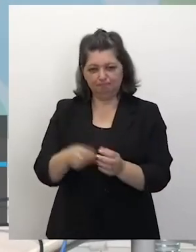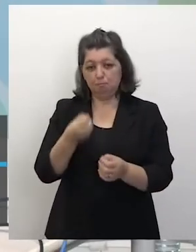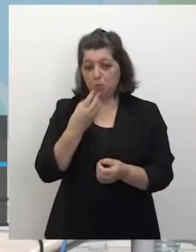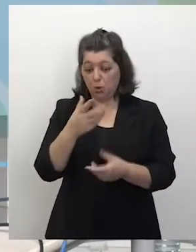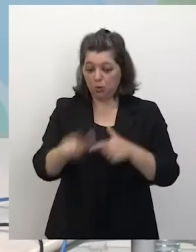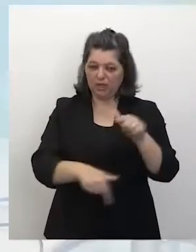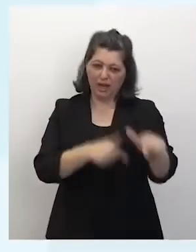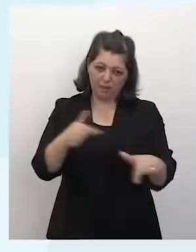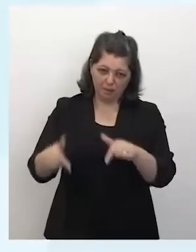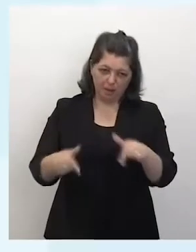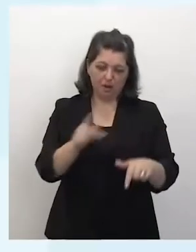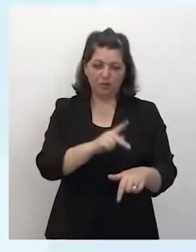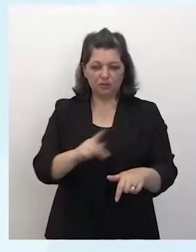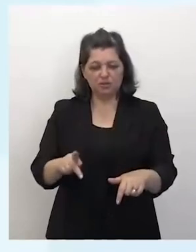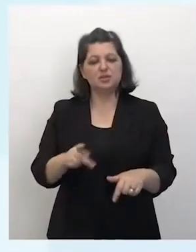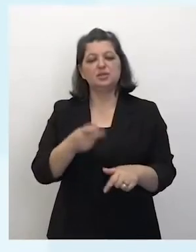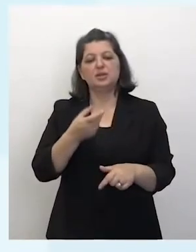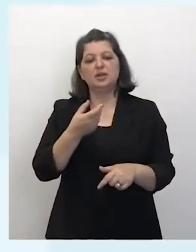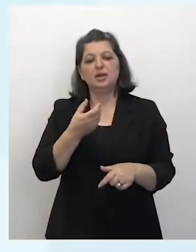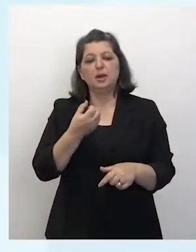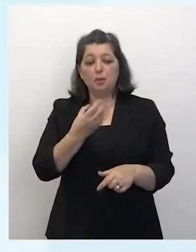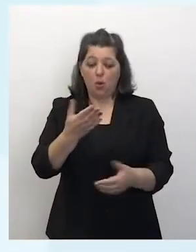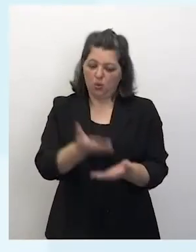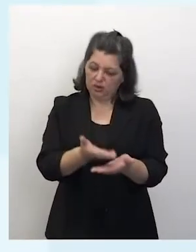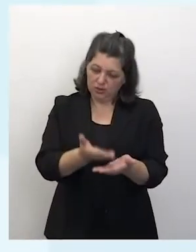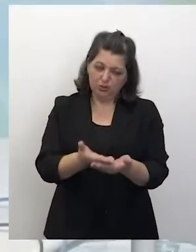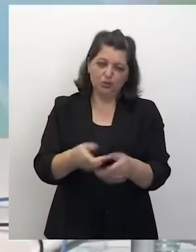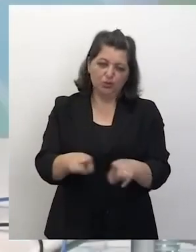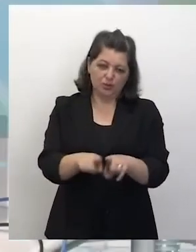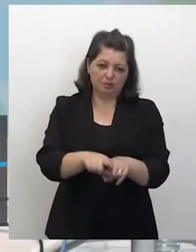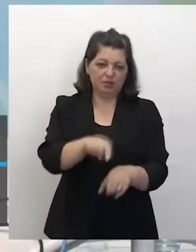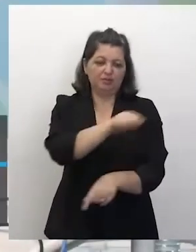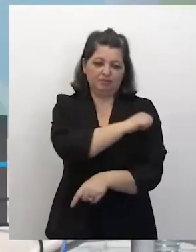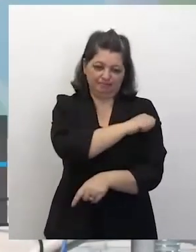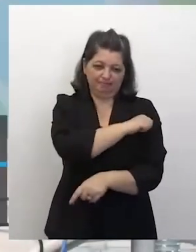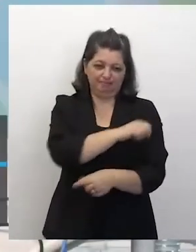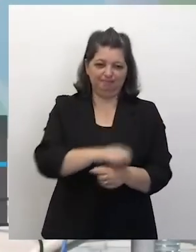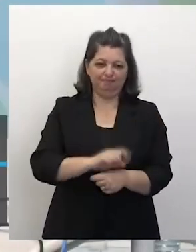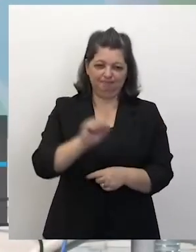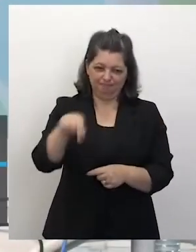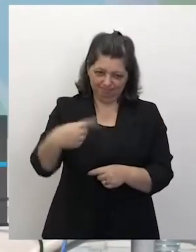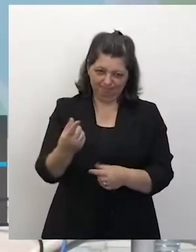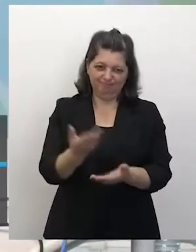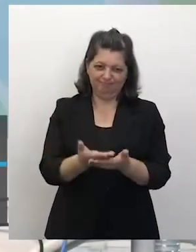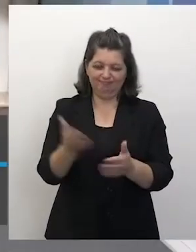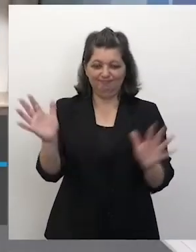para os profs, bom estudo para a garotada, avalie a aula no final. Até a próxima aula.